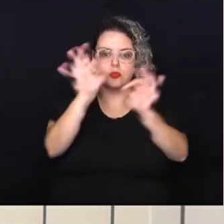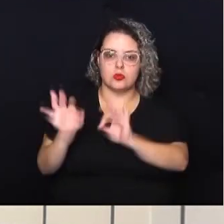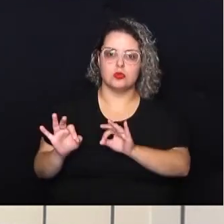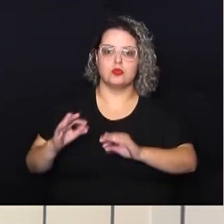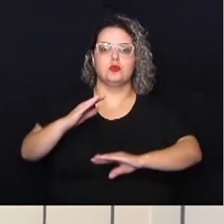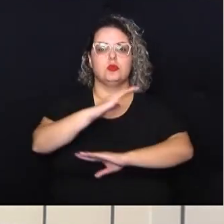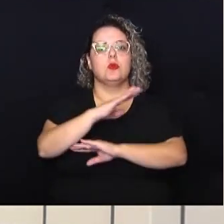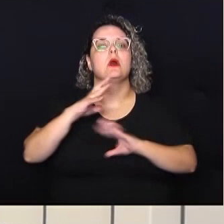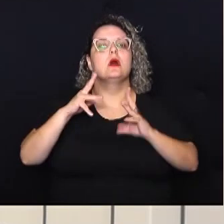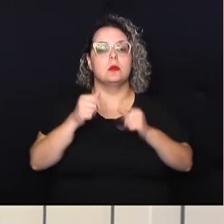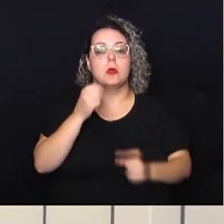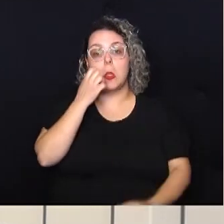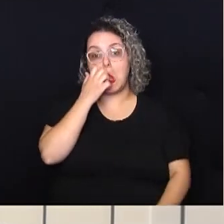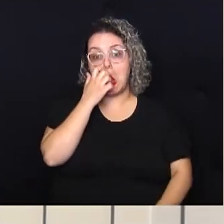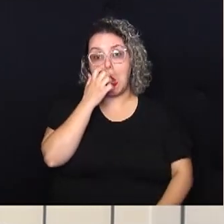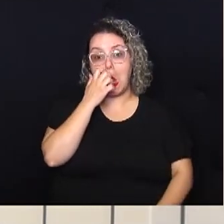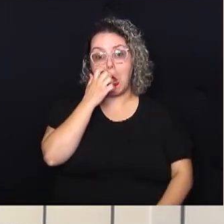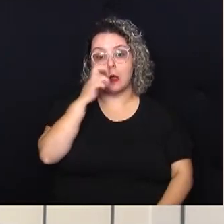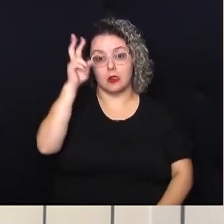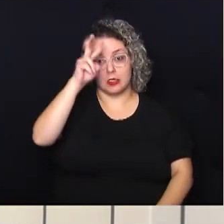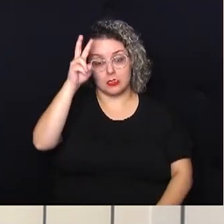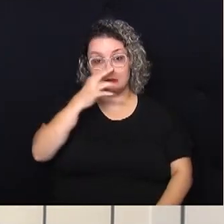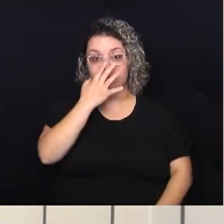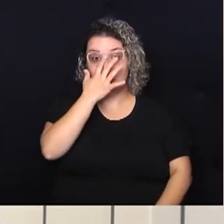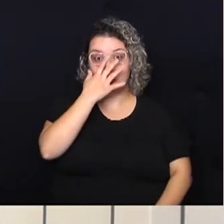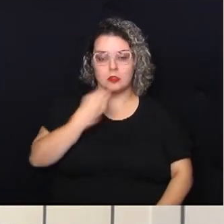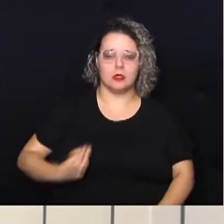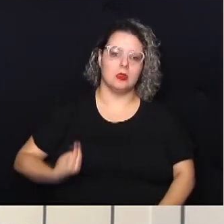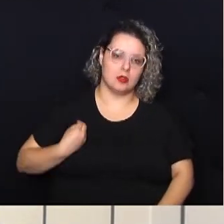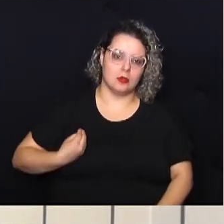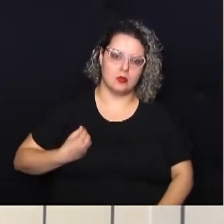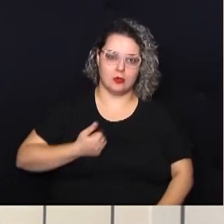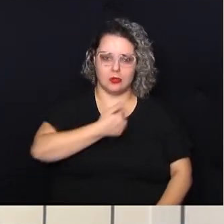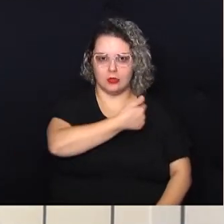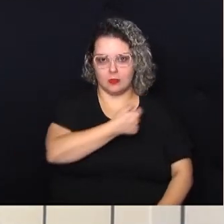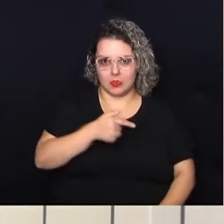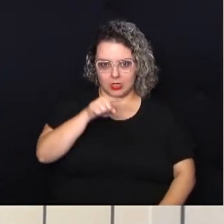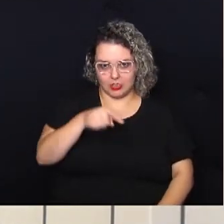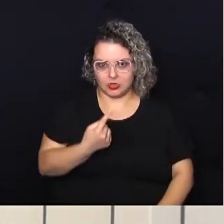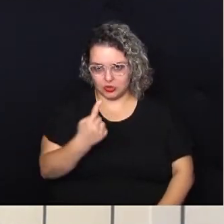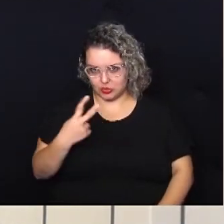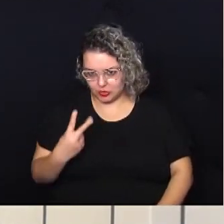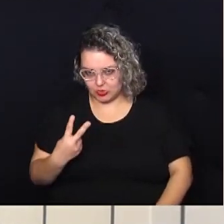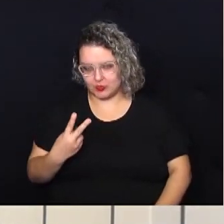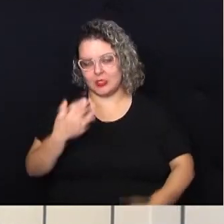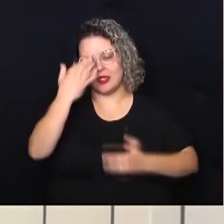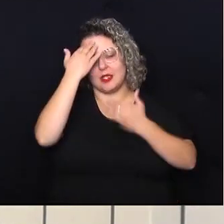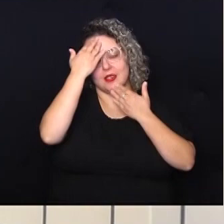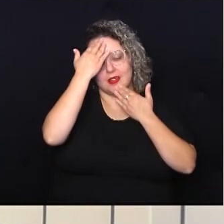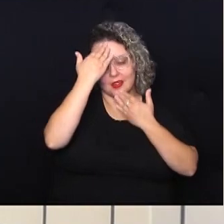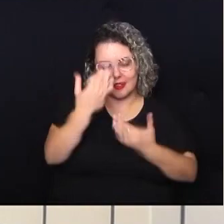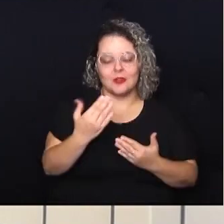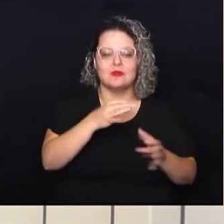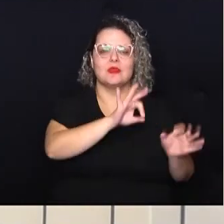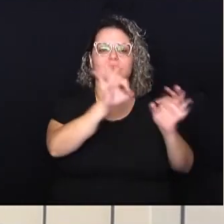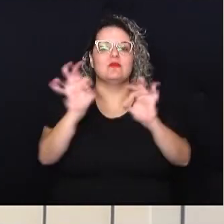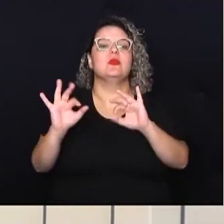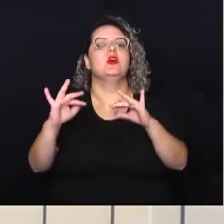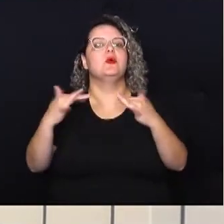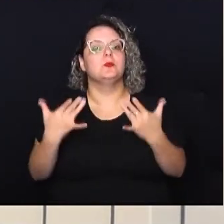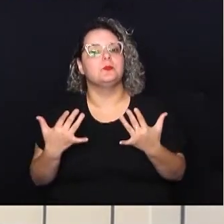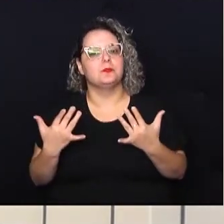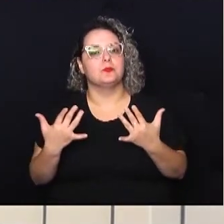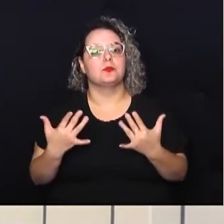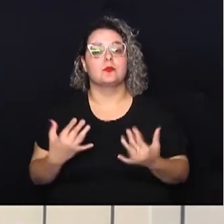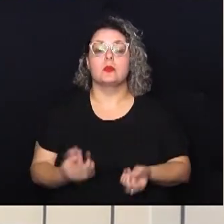Câmara Total. Lembrando que nós estamos ao vivo, meio-dia mais 12 minutos. Quero agradecer a sua companhia, a sua audiência.